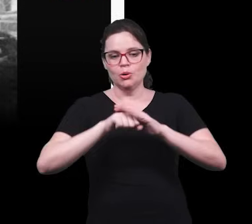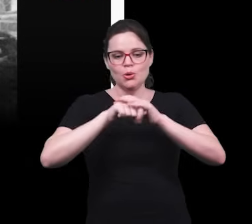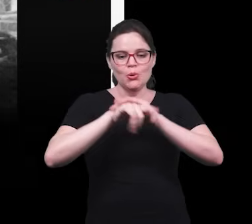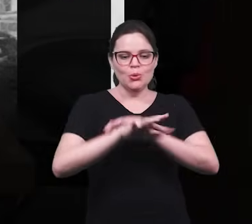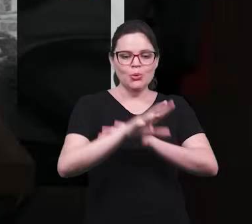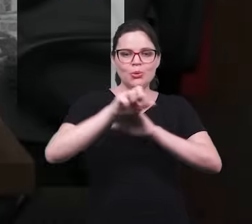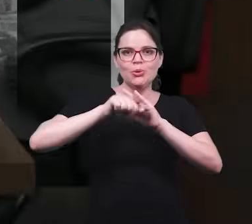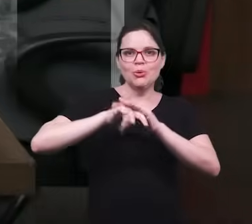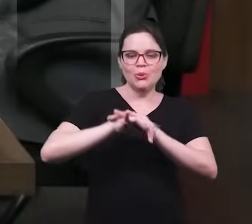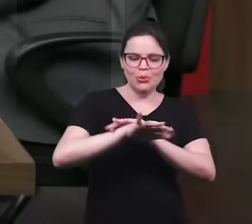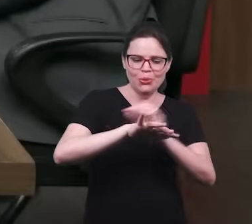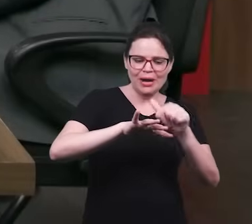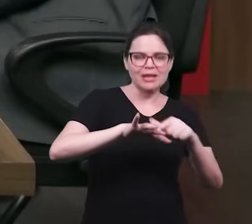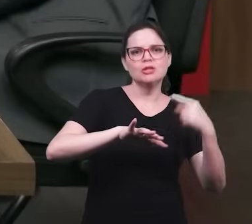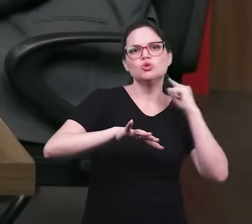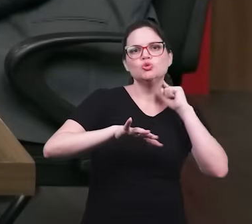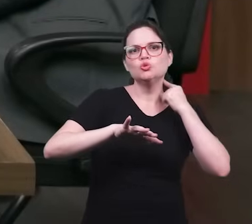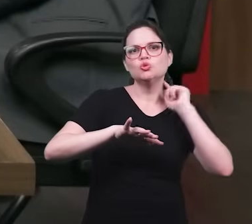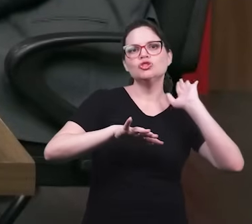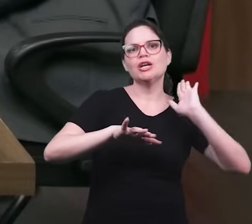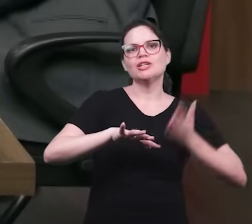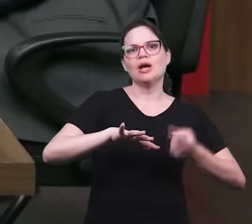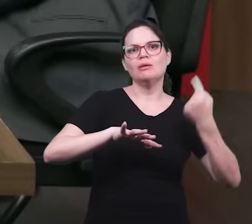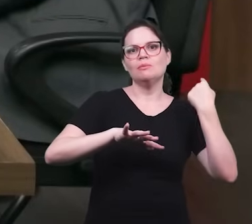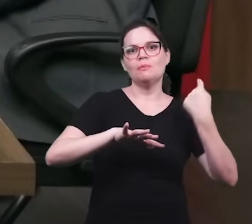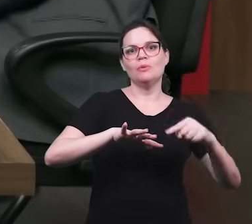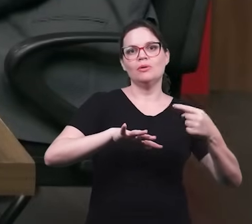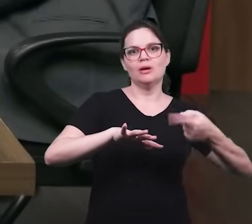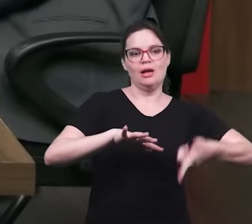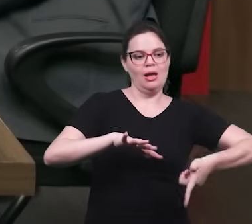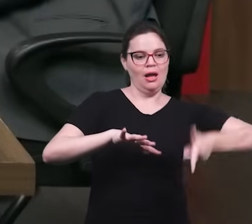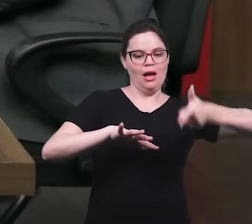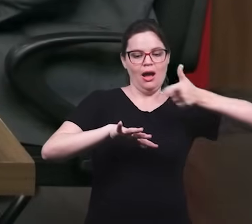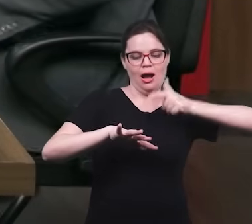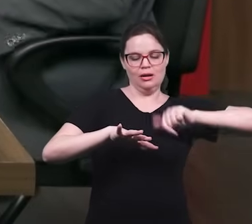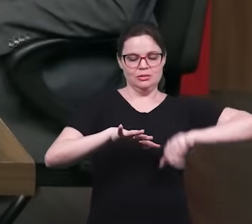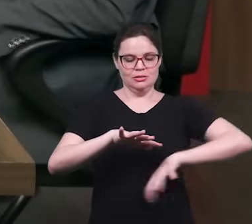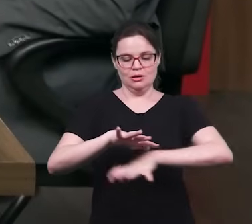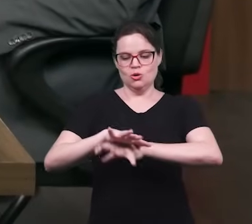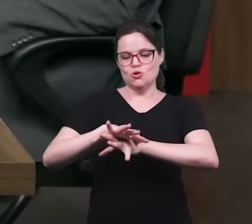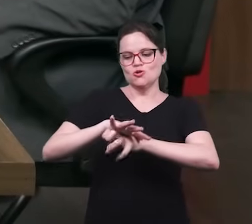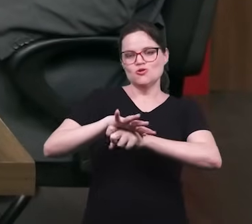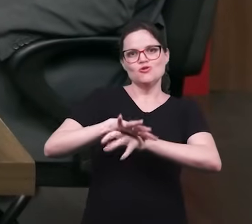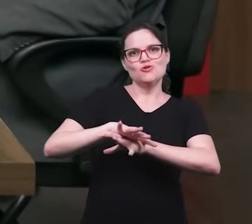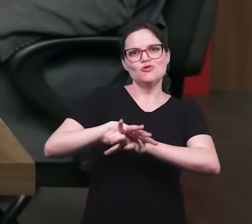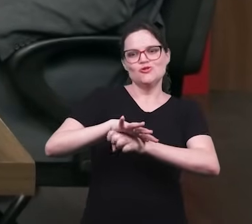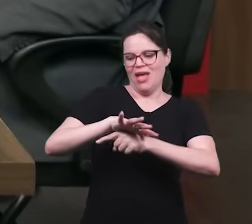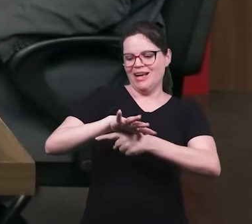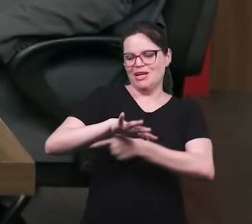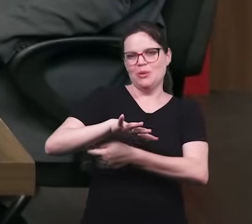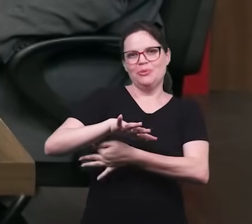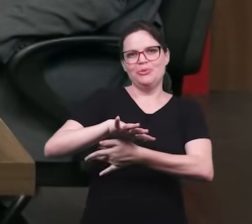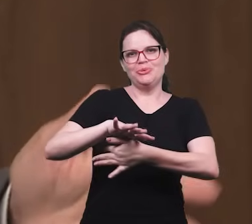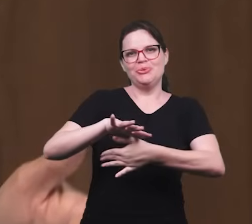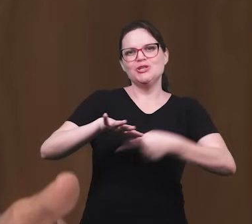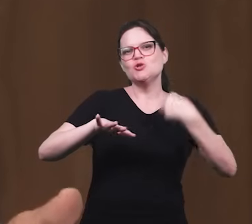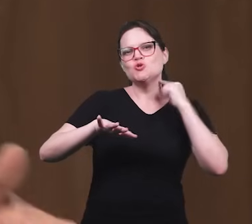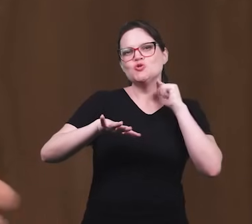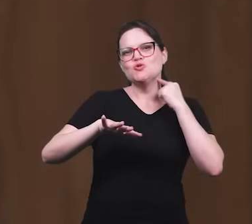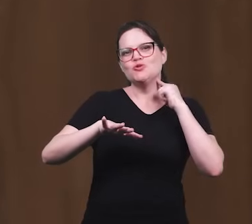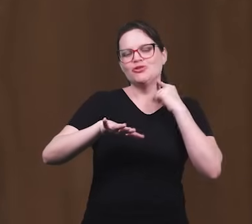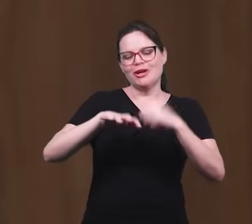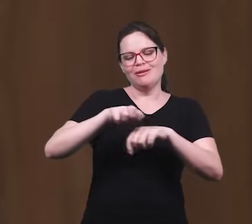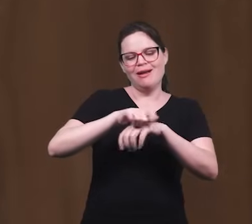elas já têm certa poluição devido à localização com que elas estão, né? Aí nós perguntamos novamente,